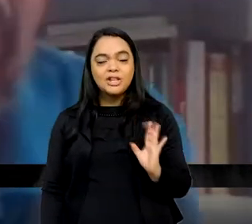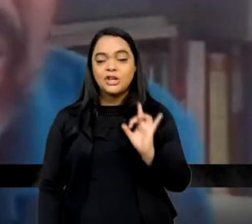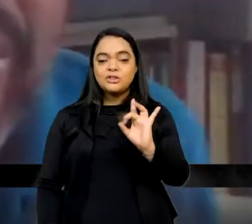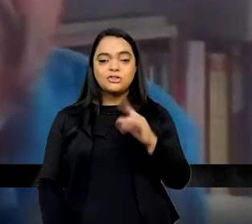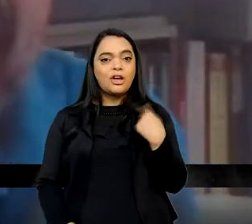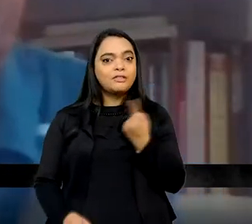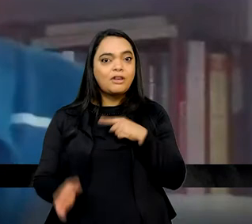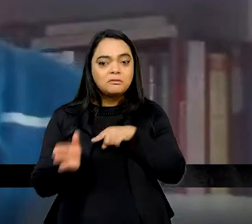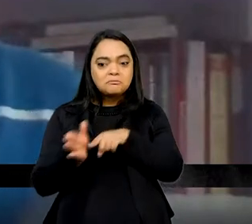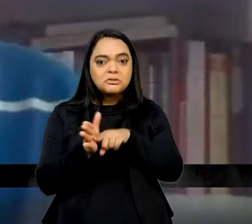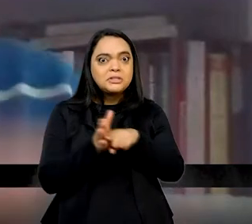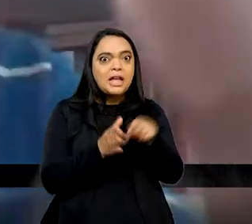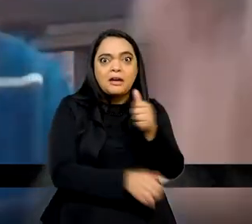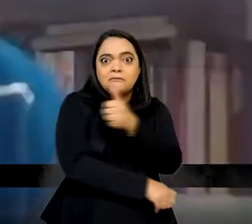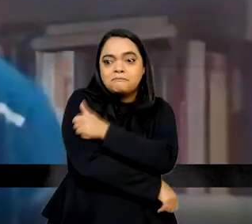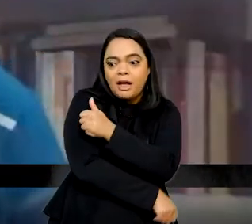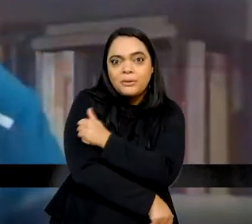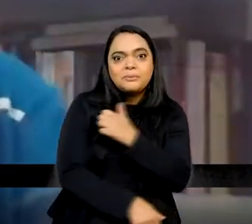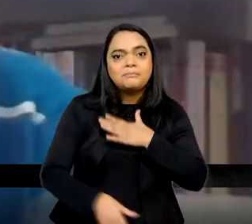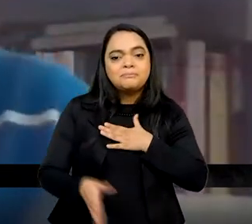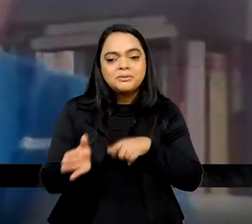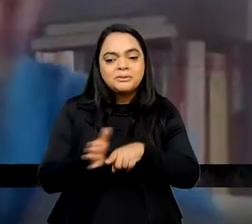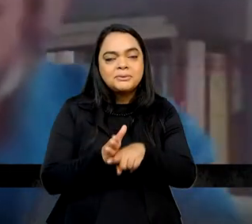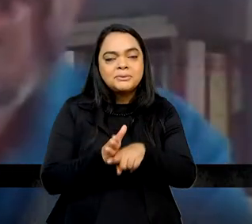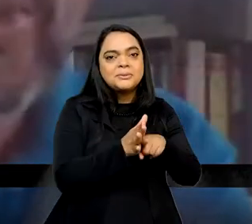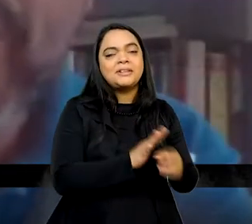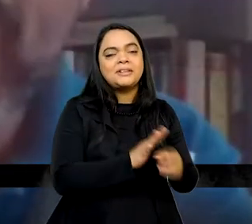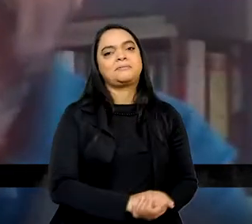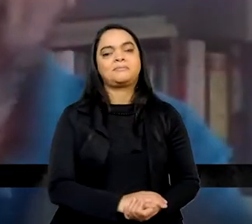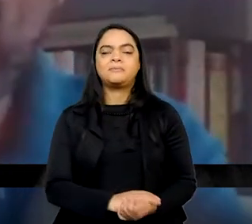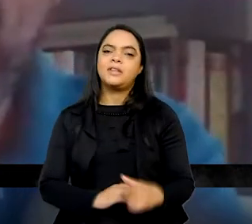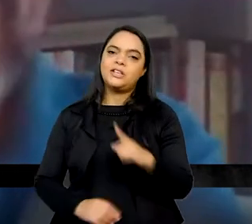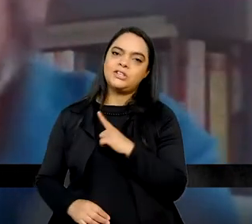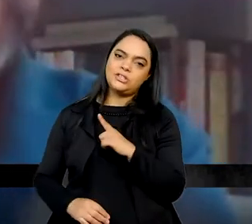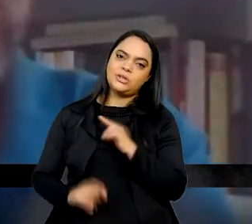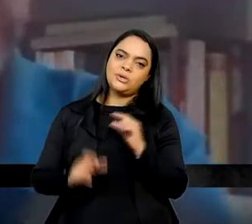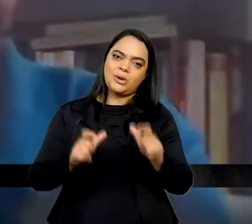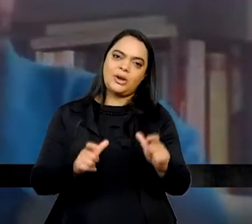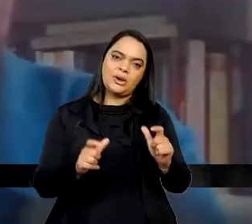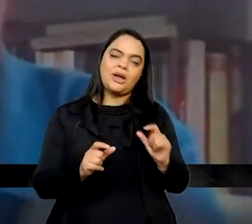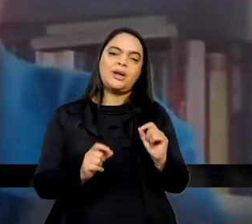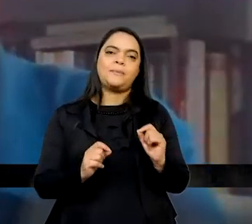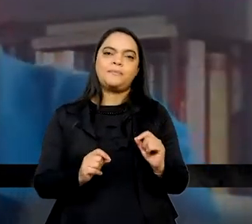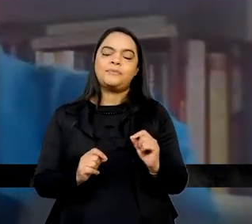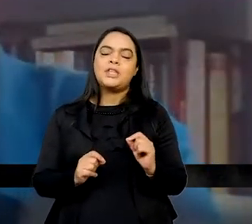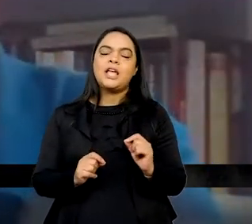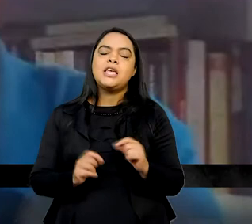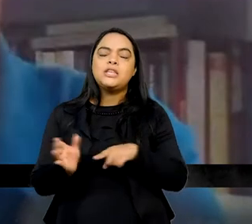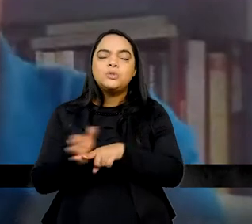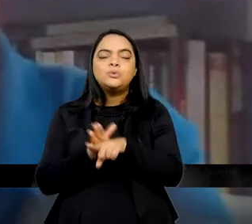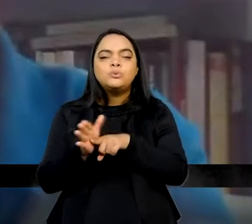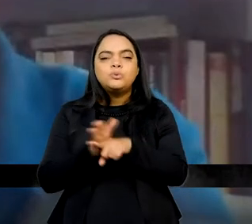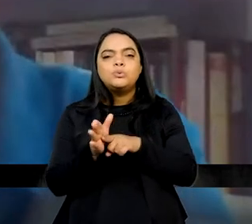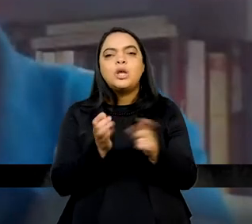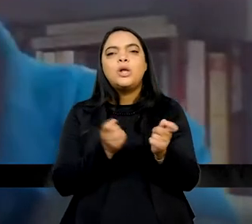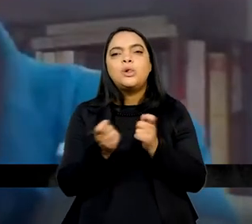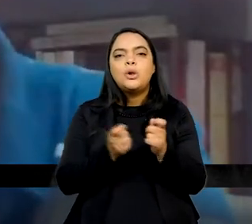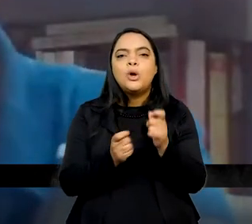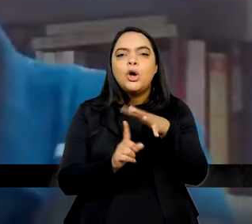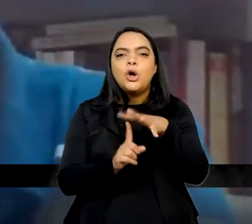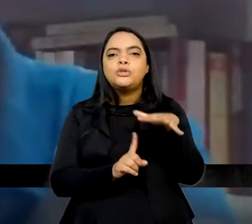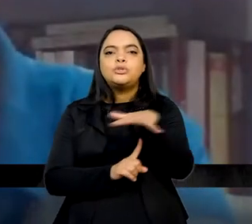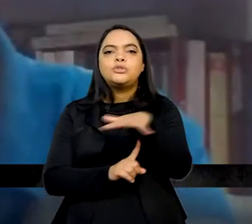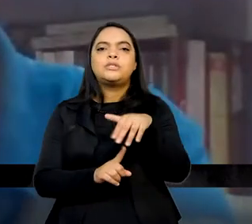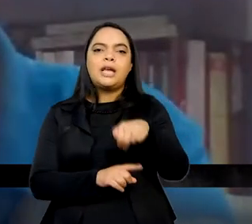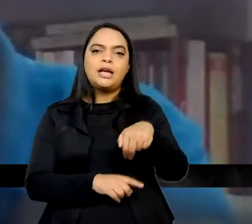estudo dos alunos, de uma cadeira que na época se chamava Estudos Econômicos e Sociais do Nordeste. fiz uma